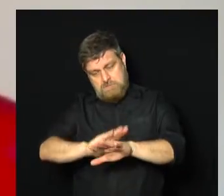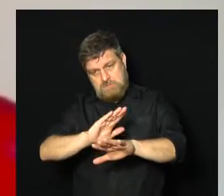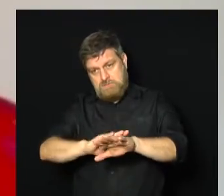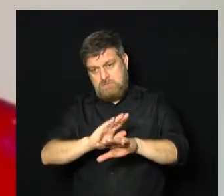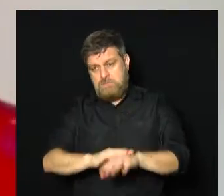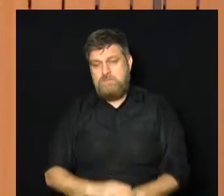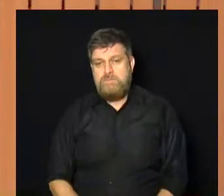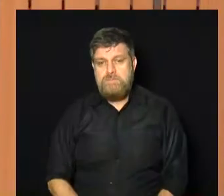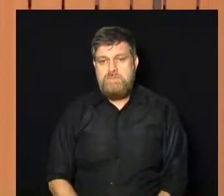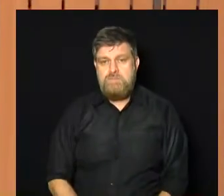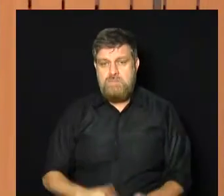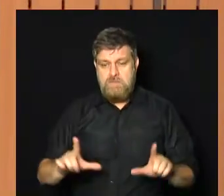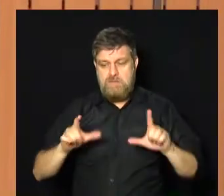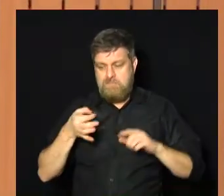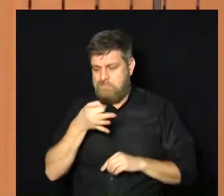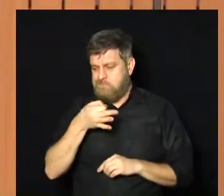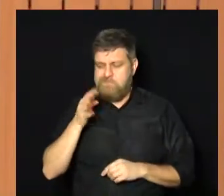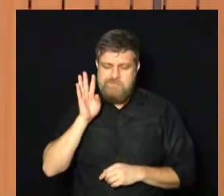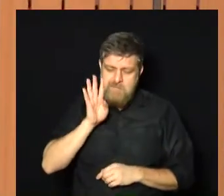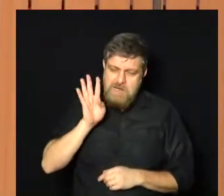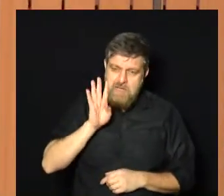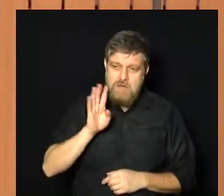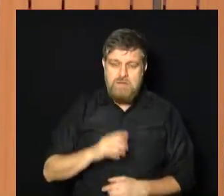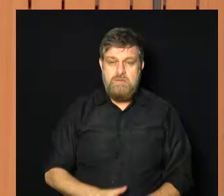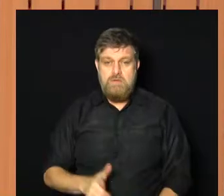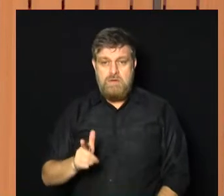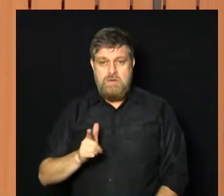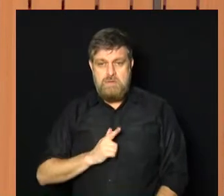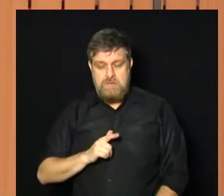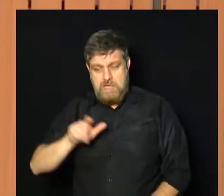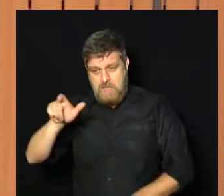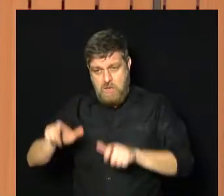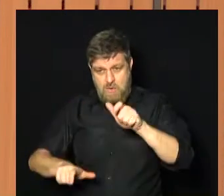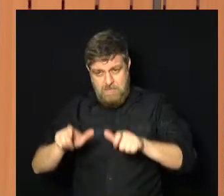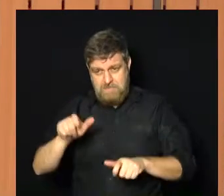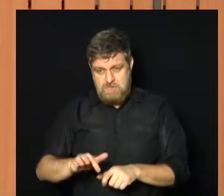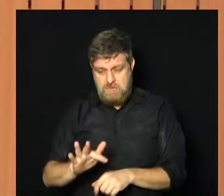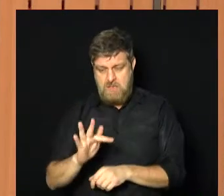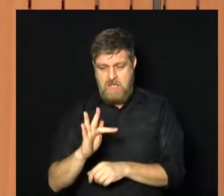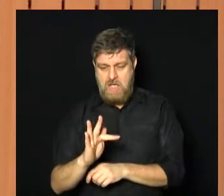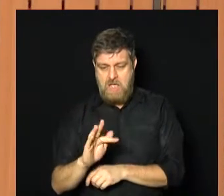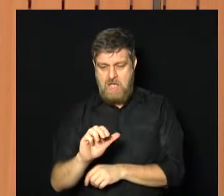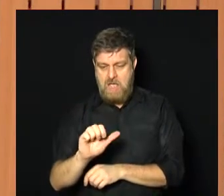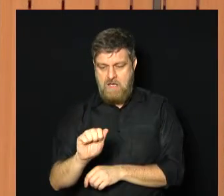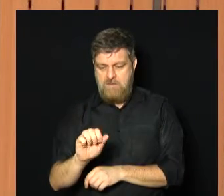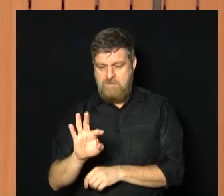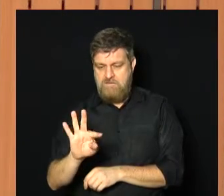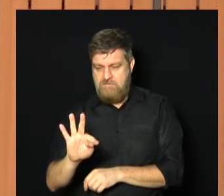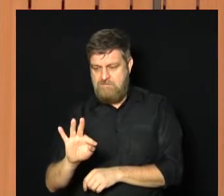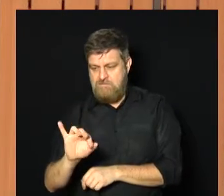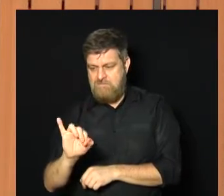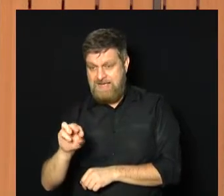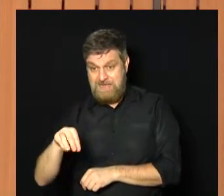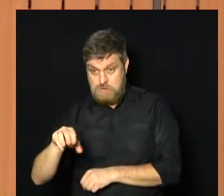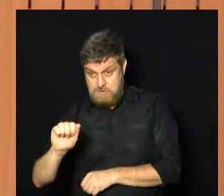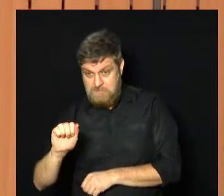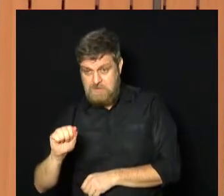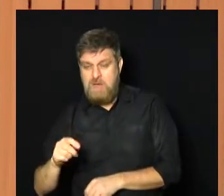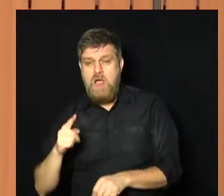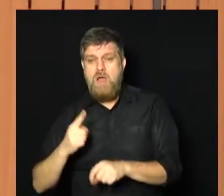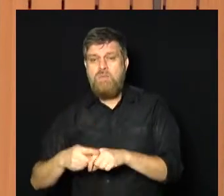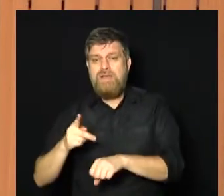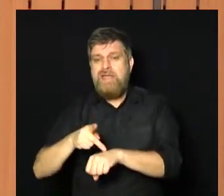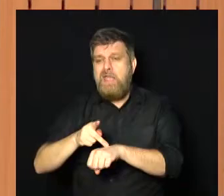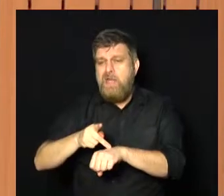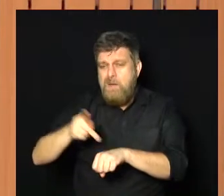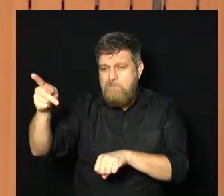Legal, Maria. Mais algumas contribuições. Então, a Fátima Lima. Por que os títulos de pós-graduação